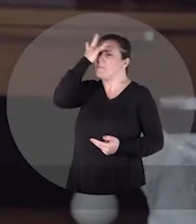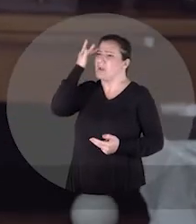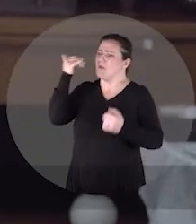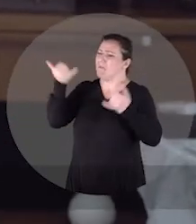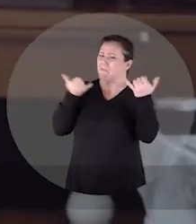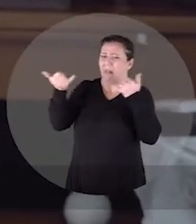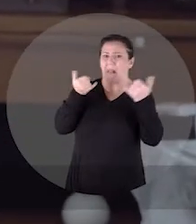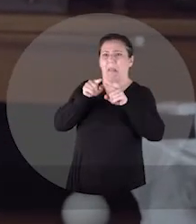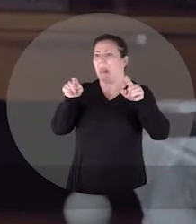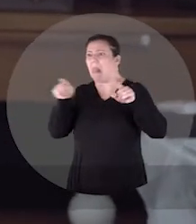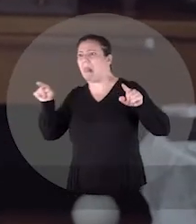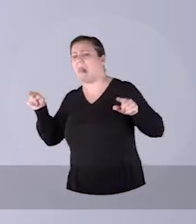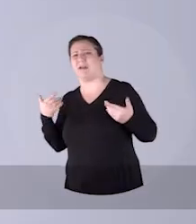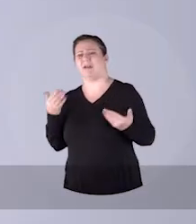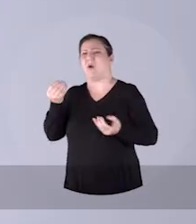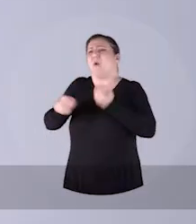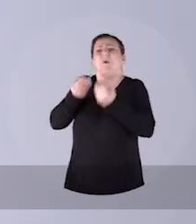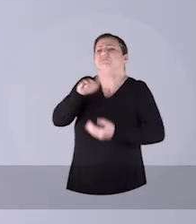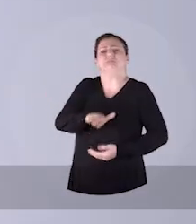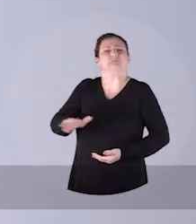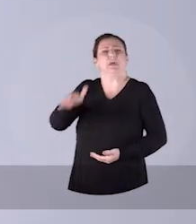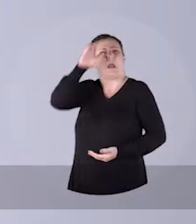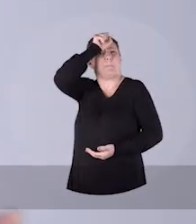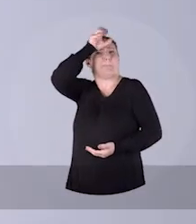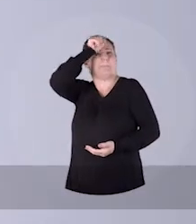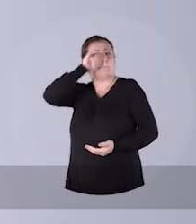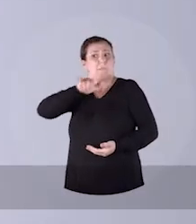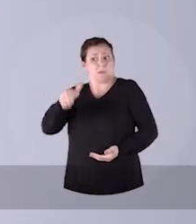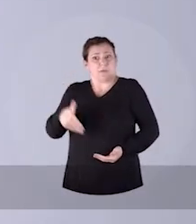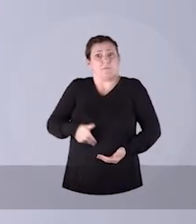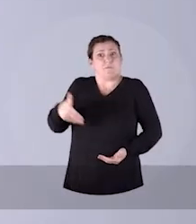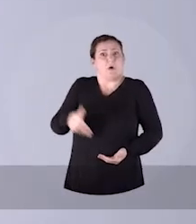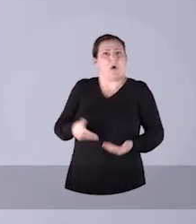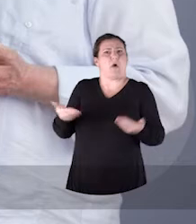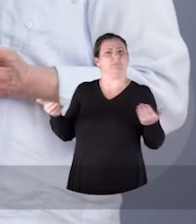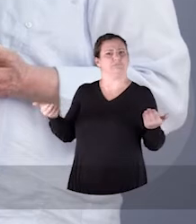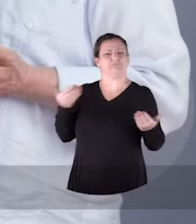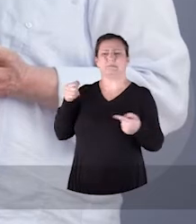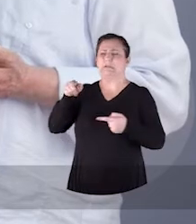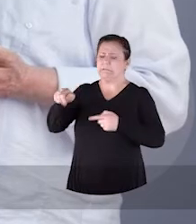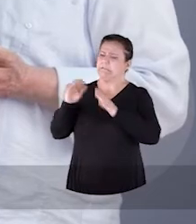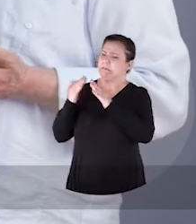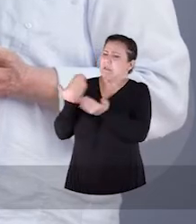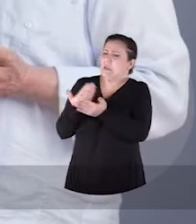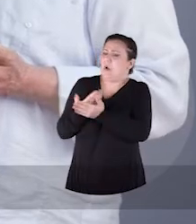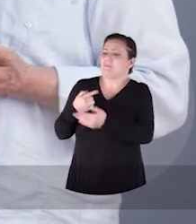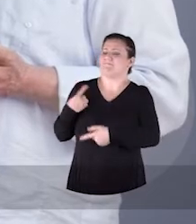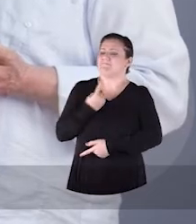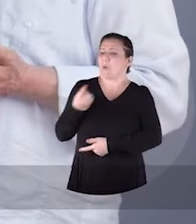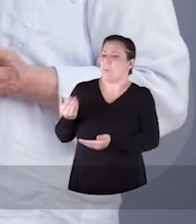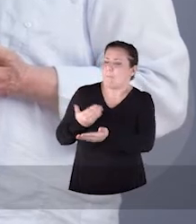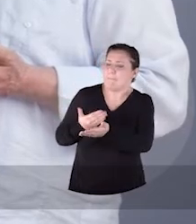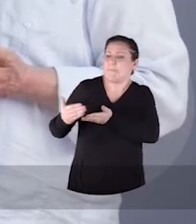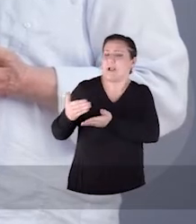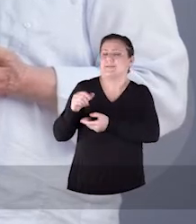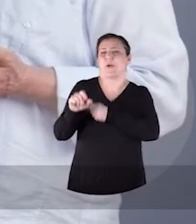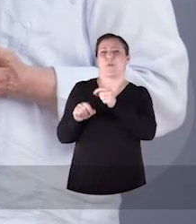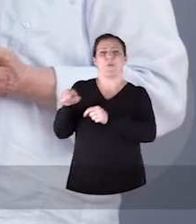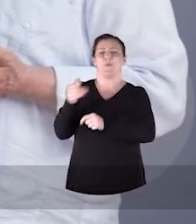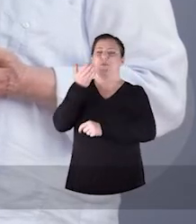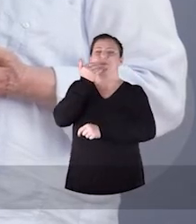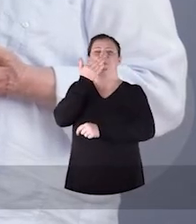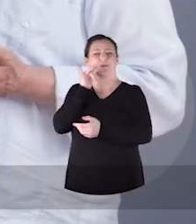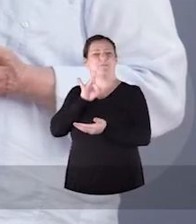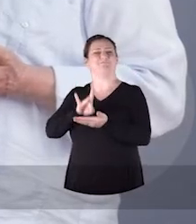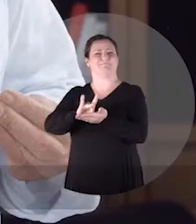nunca vi tanto não na minha vida como é que uma criança vai aprender se está com fome e foi ali que o Instituto